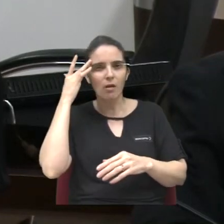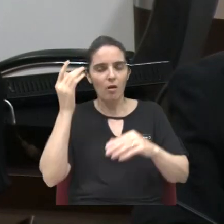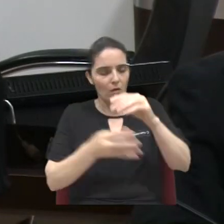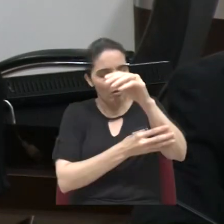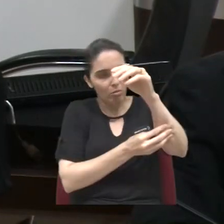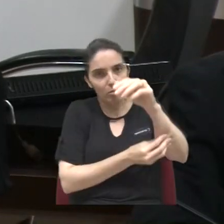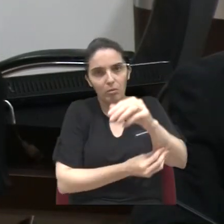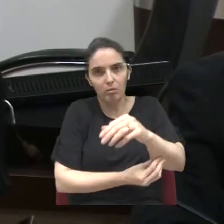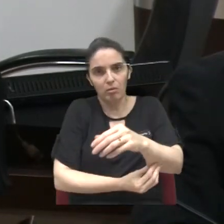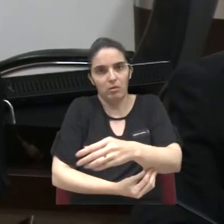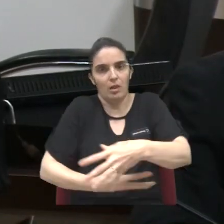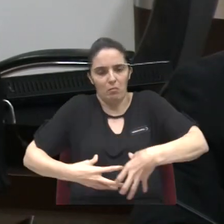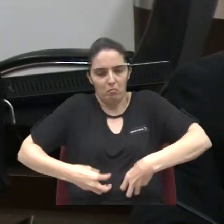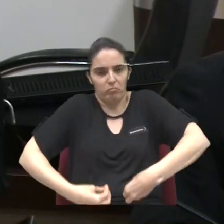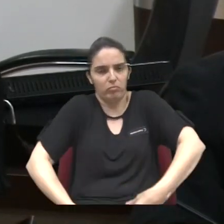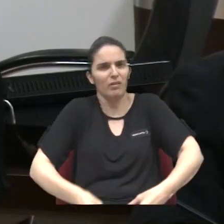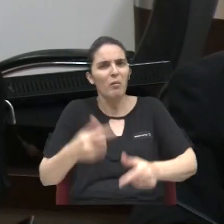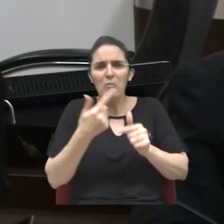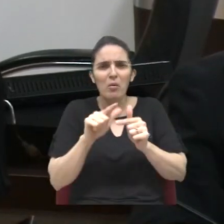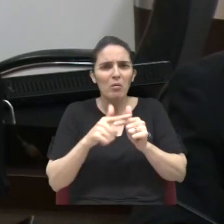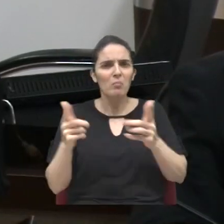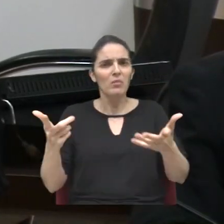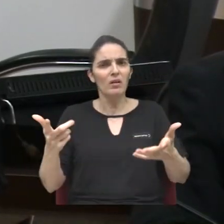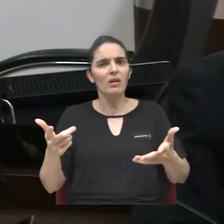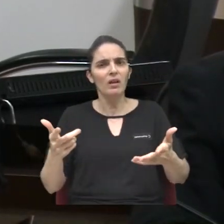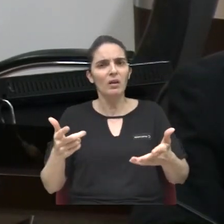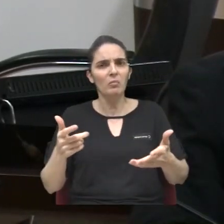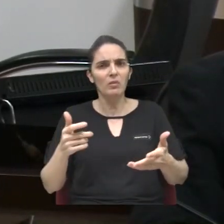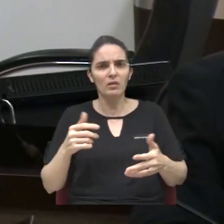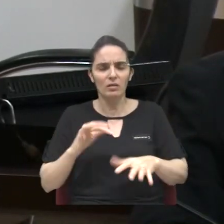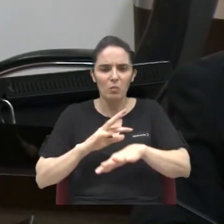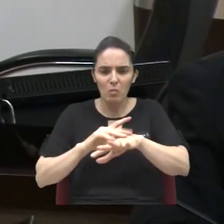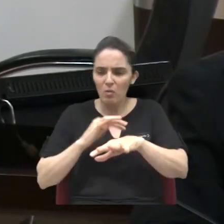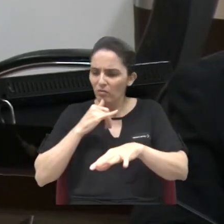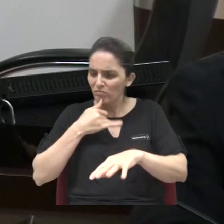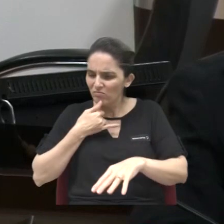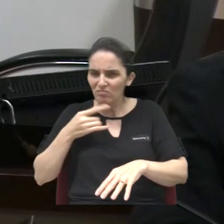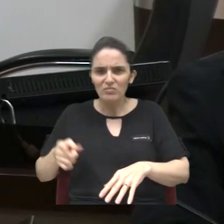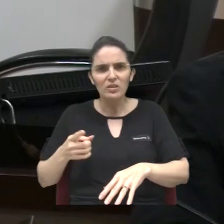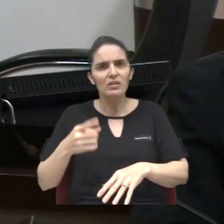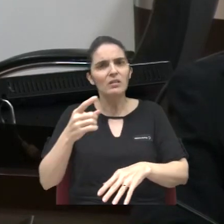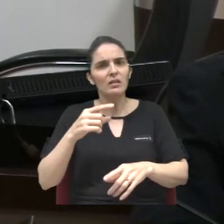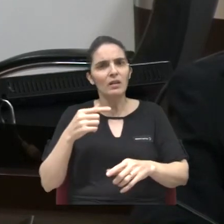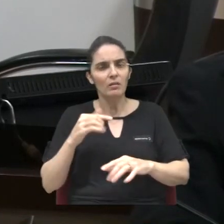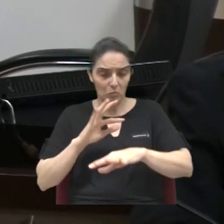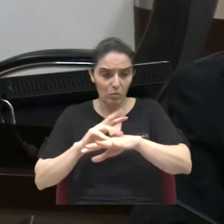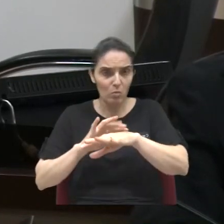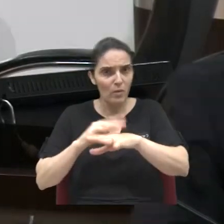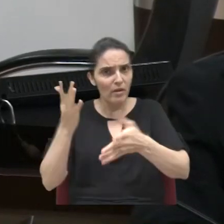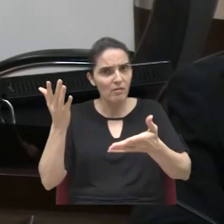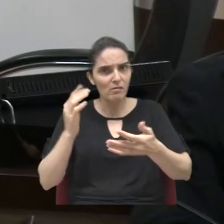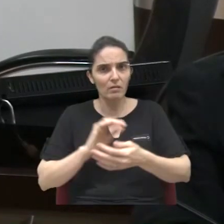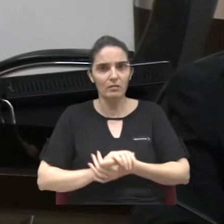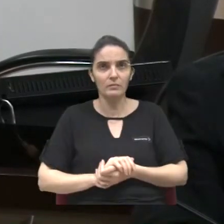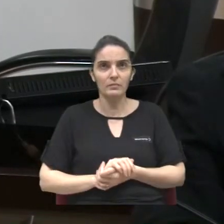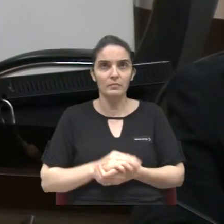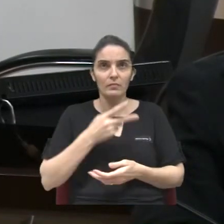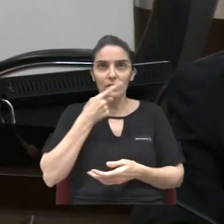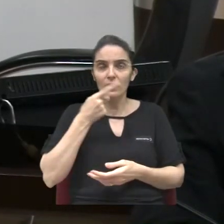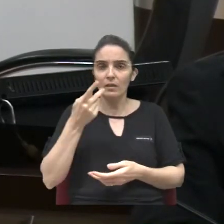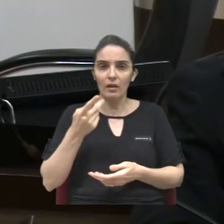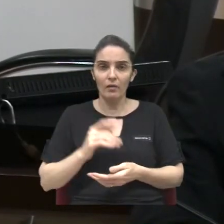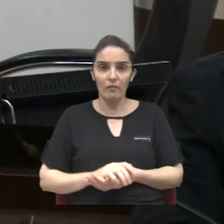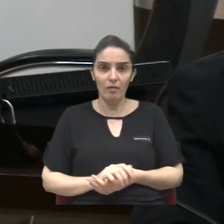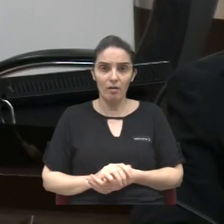certeza ela vai ter problema, inclusive de depressão, que não deixa de ser um problema, uma doença. Quer falar mais de depressão? A gente fica aqui a noite inteira